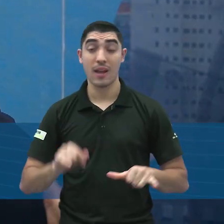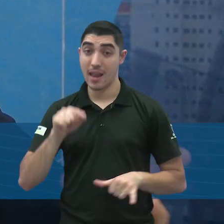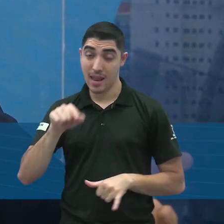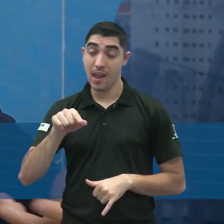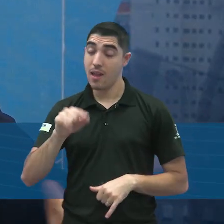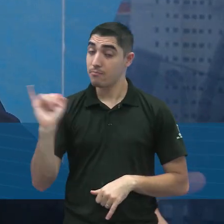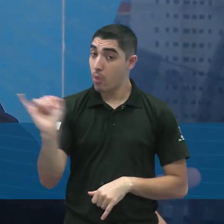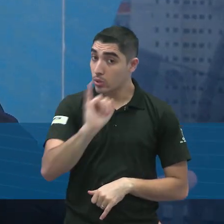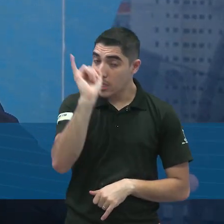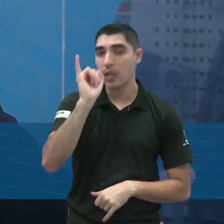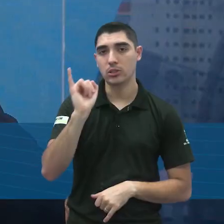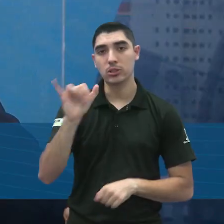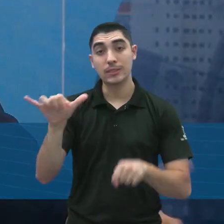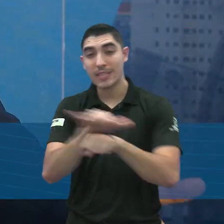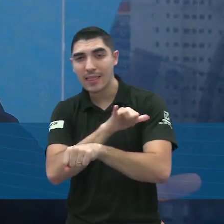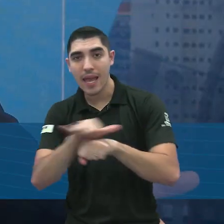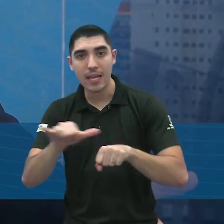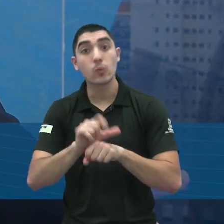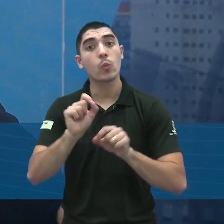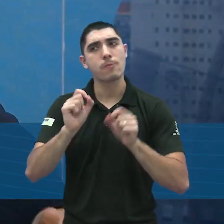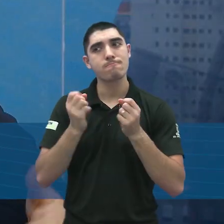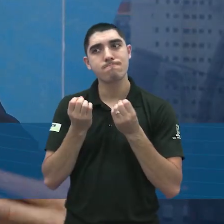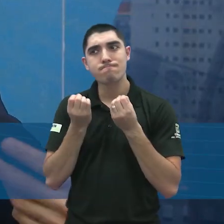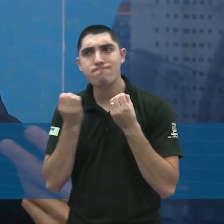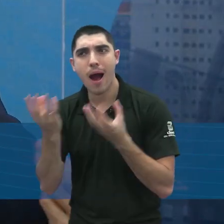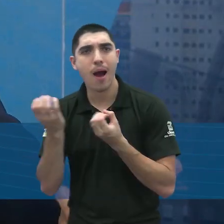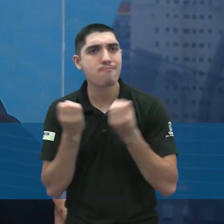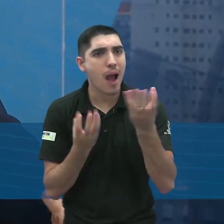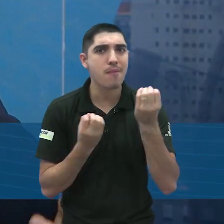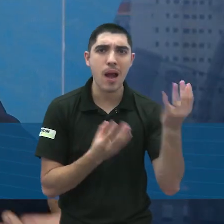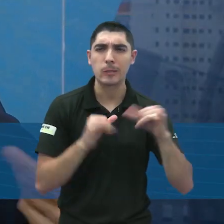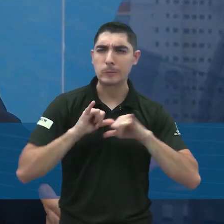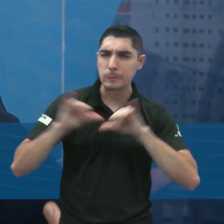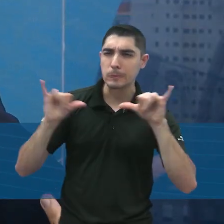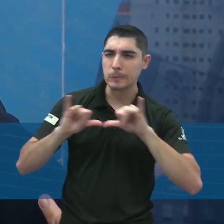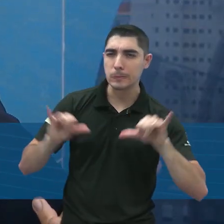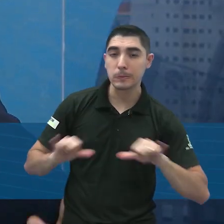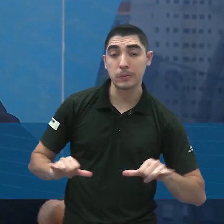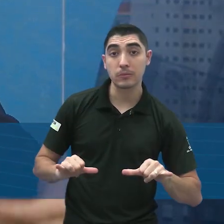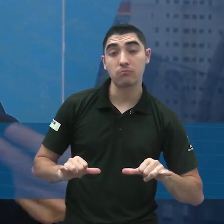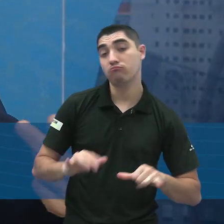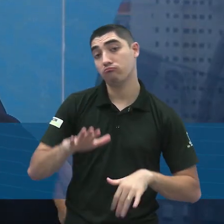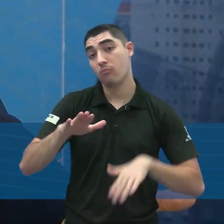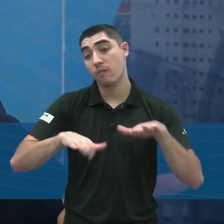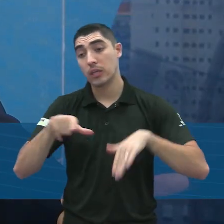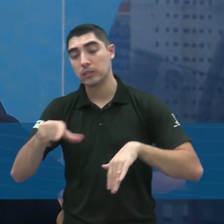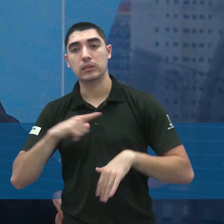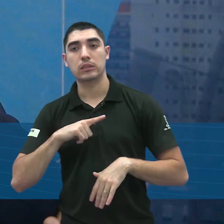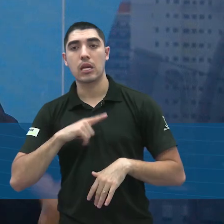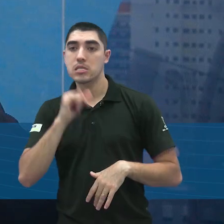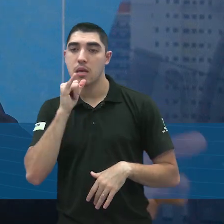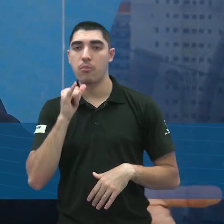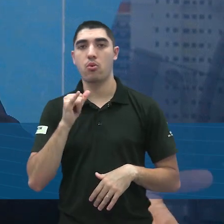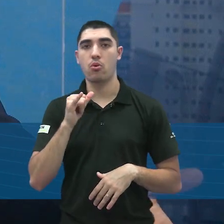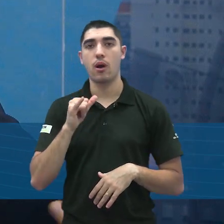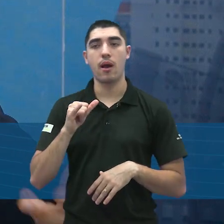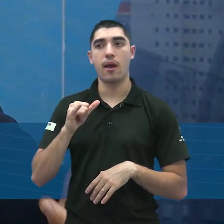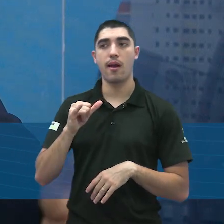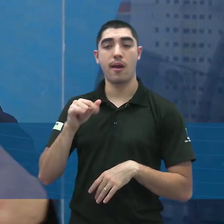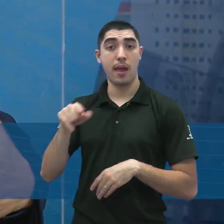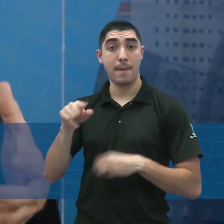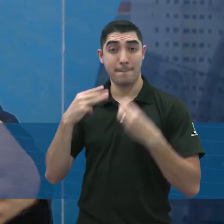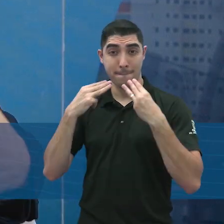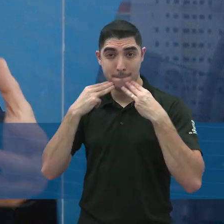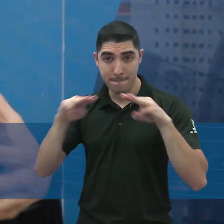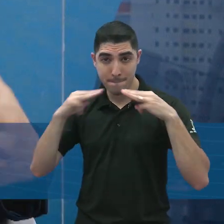economicamente, como um grande ativo digital, né? Então, às vezes você buscar isso dentro de lugares seguros, e os marketplaces